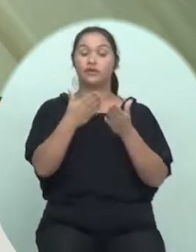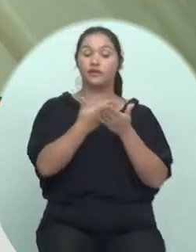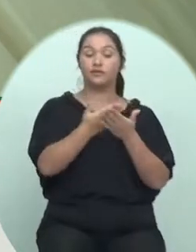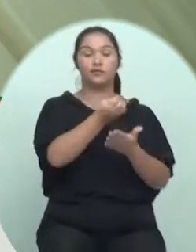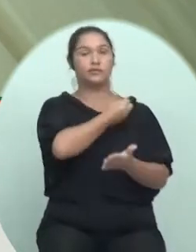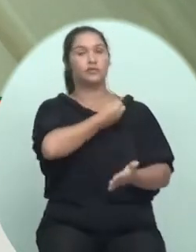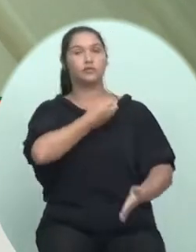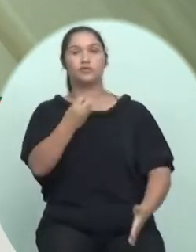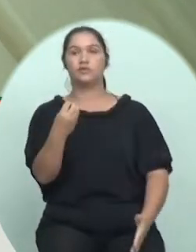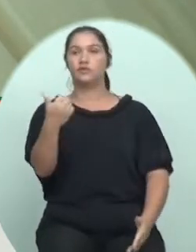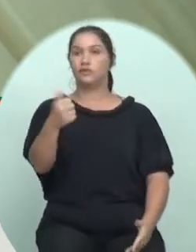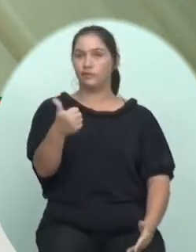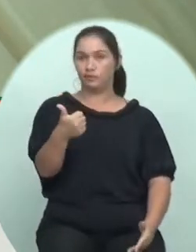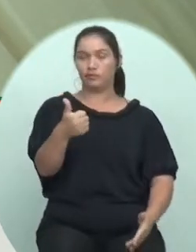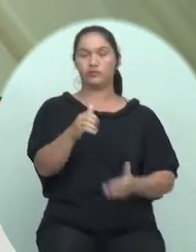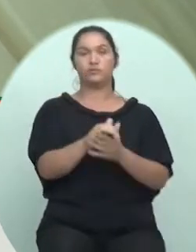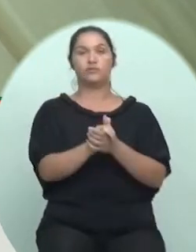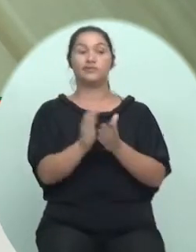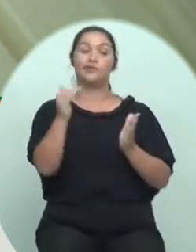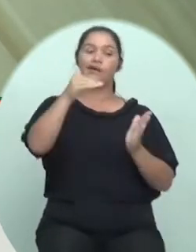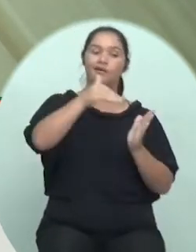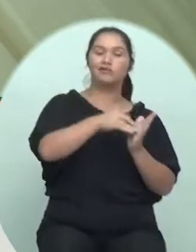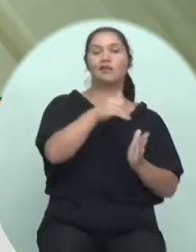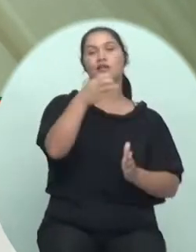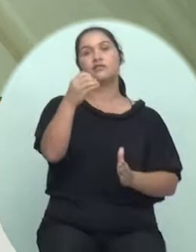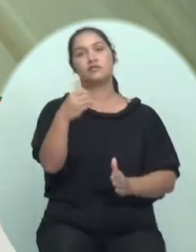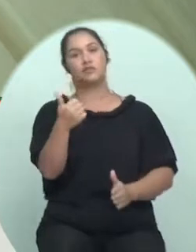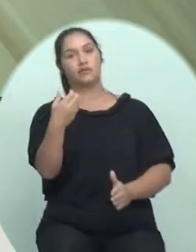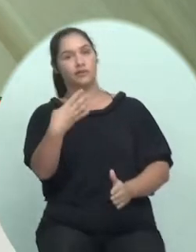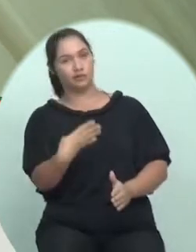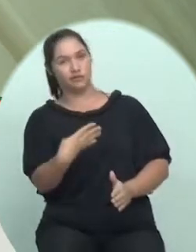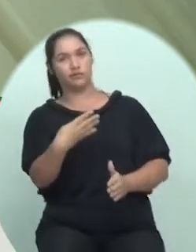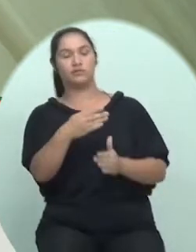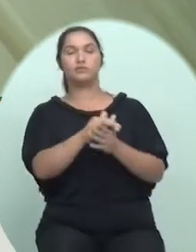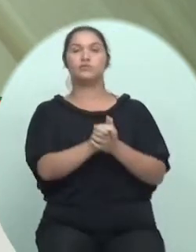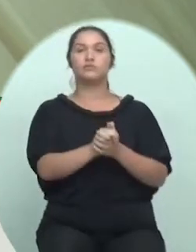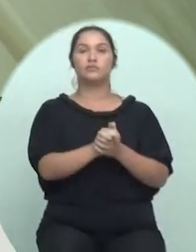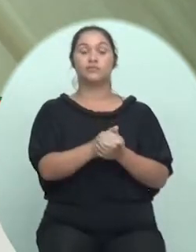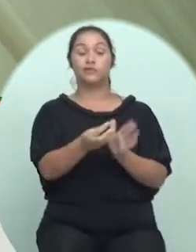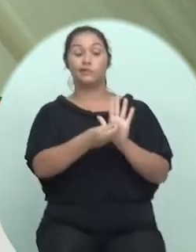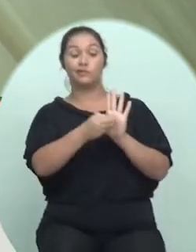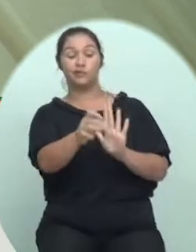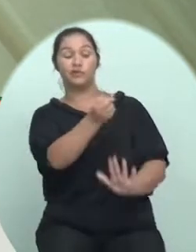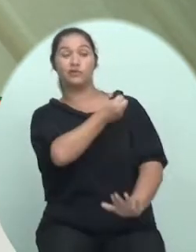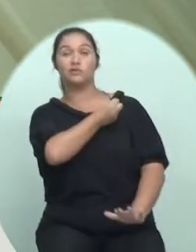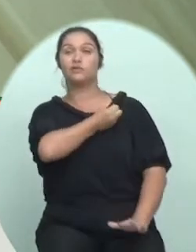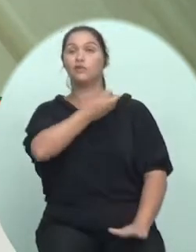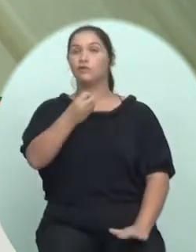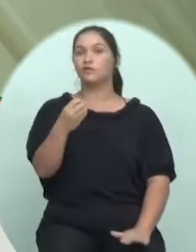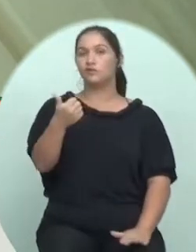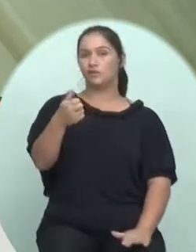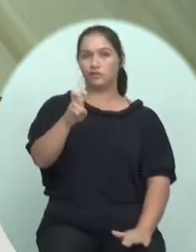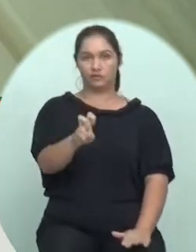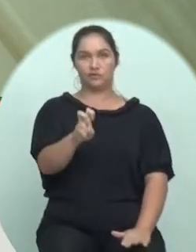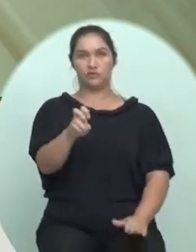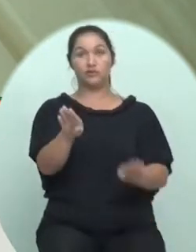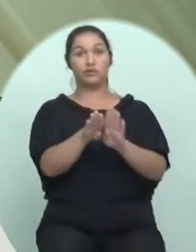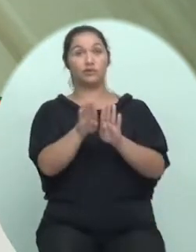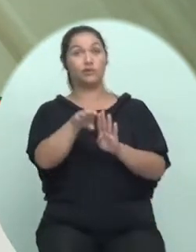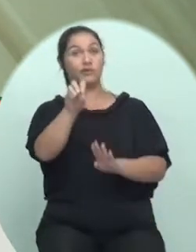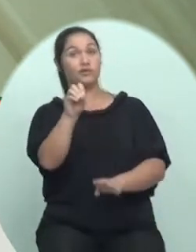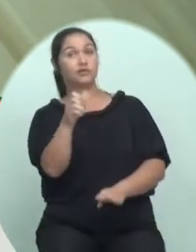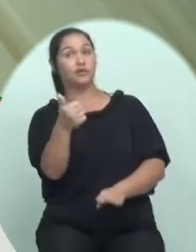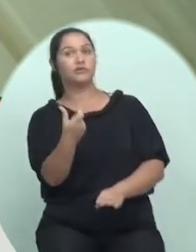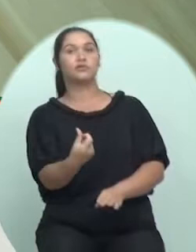números 011/19 a 014/19 e indicações números 015 e